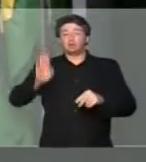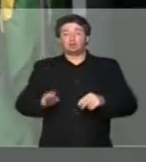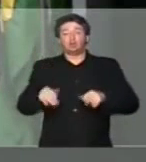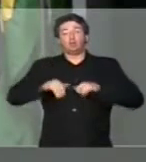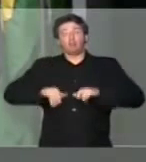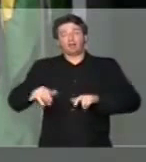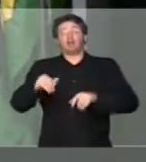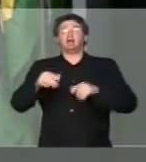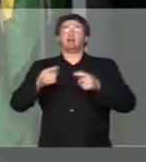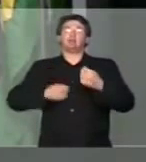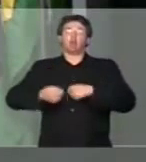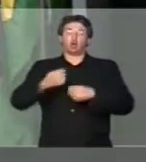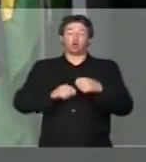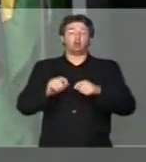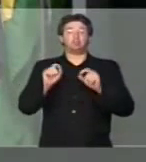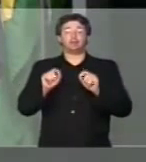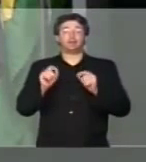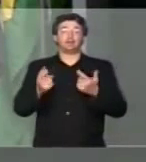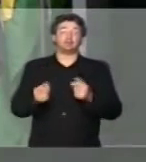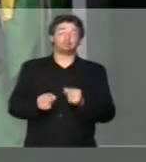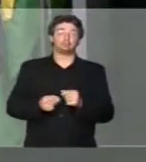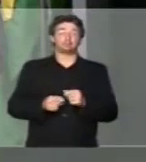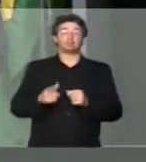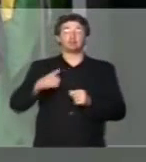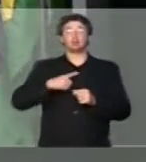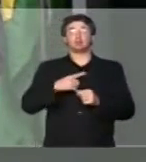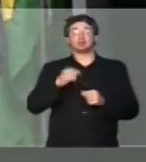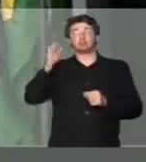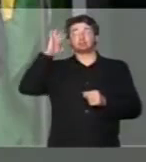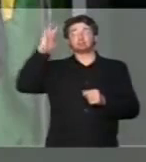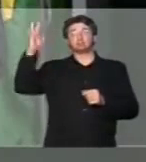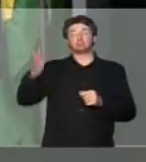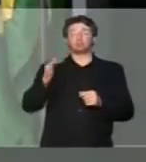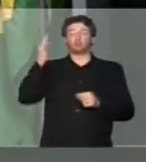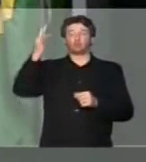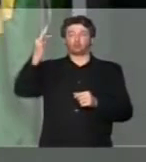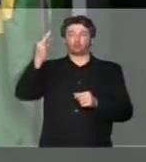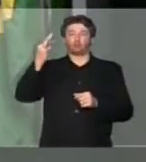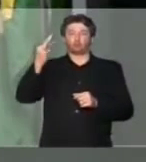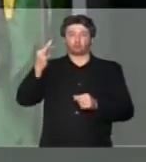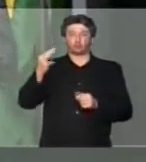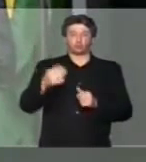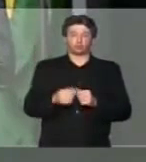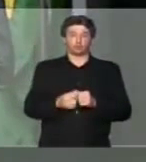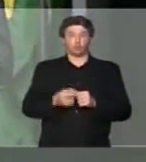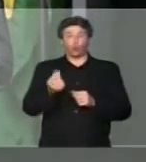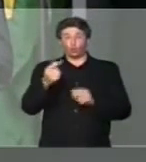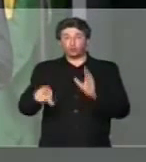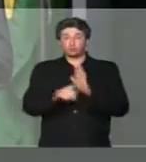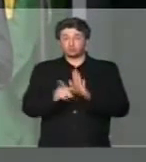mercado, à economia, que há uma luz ao fim do túnel. O custo Dilma